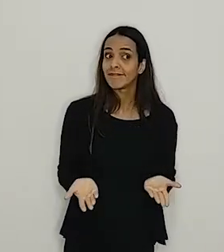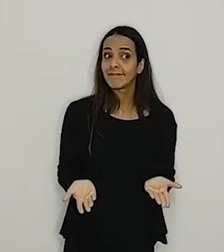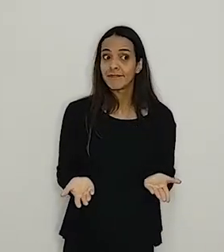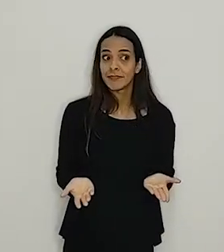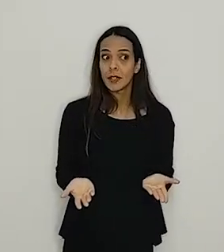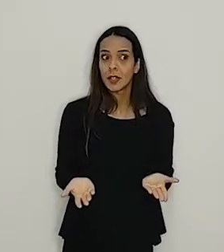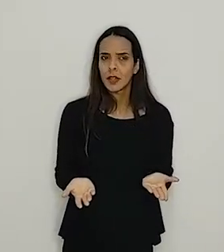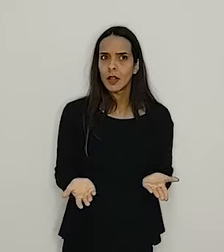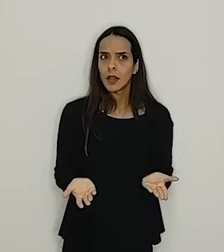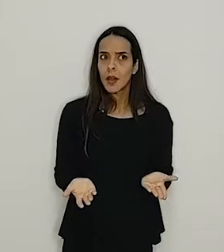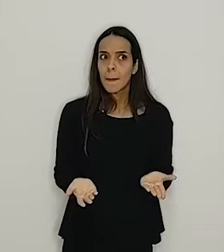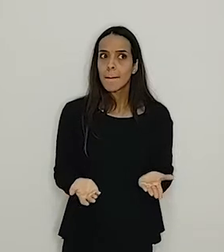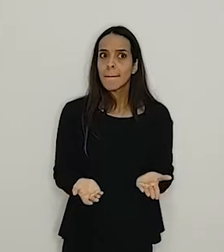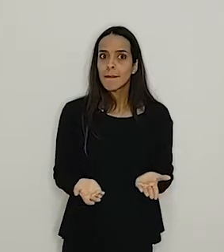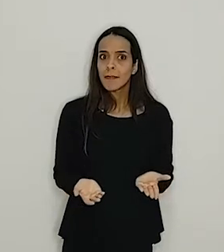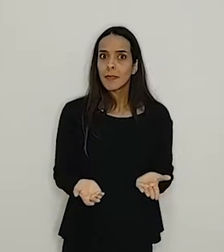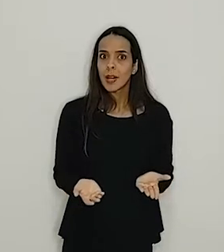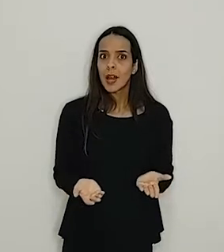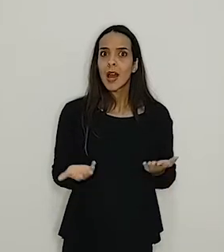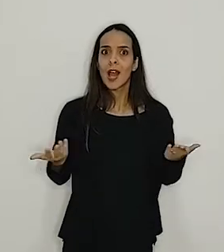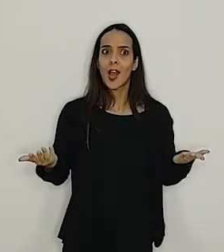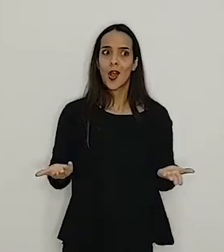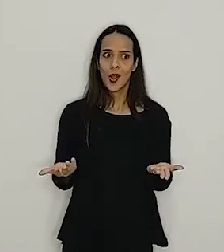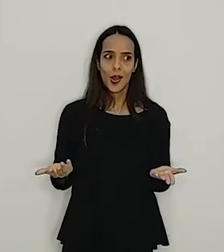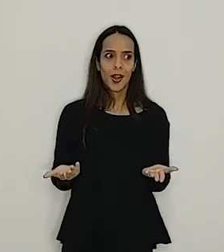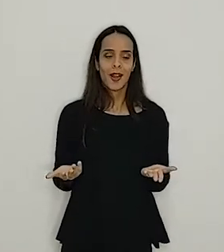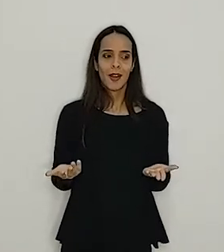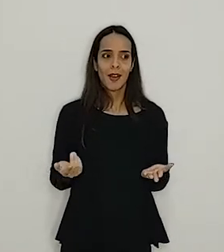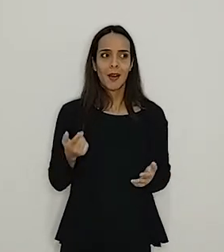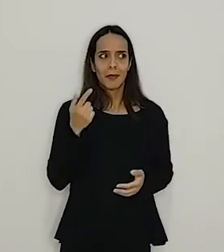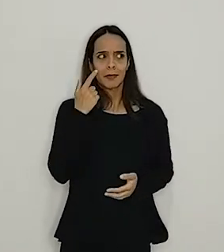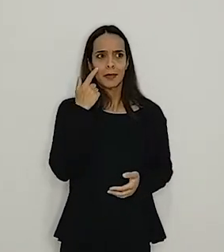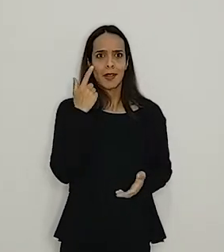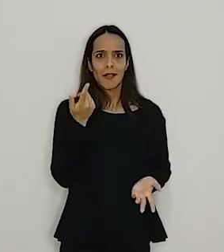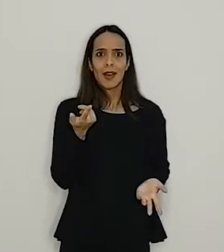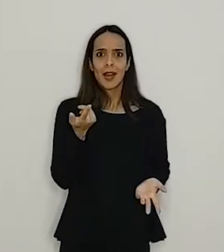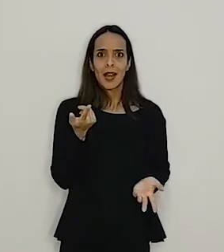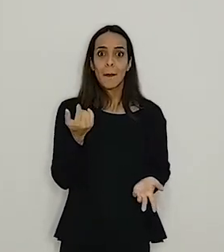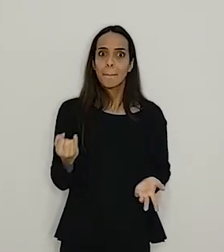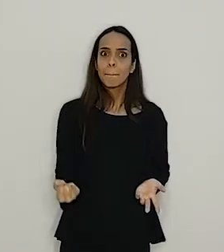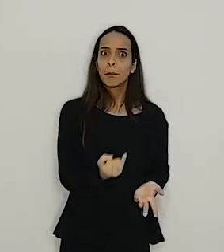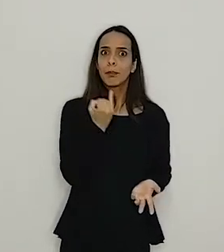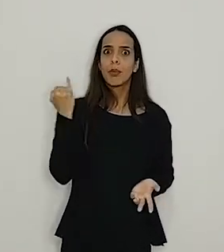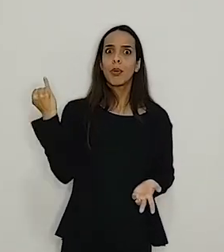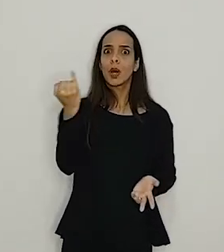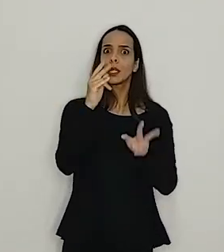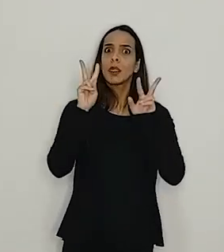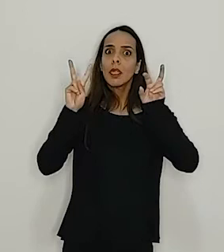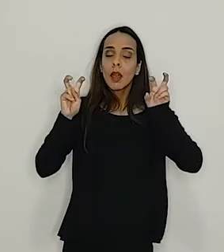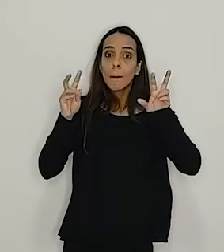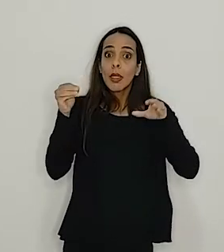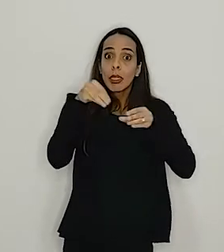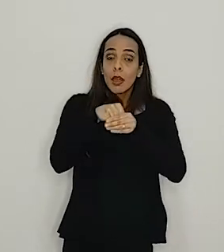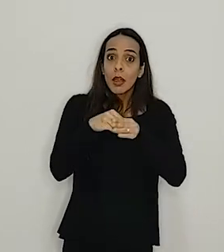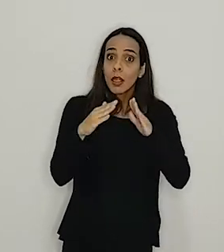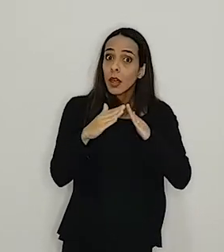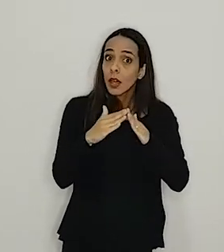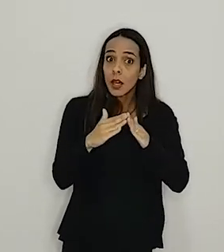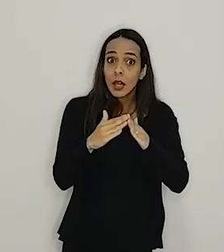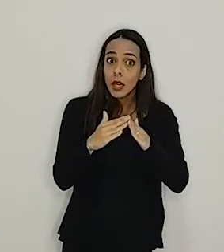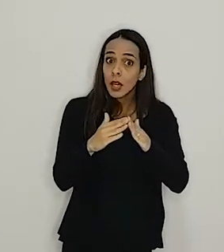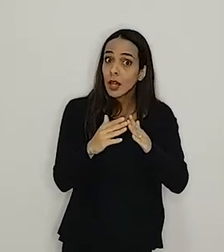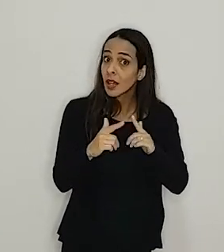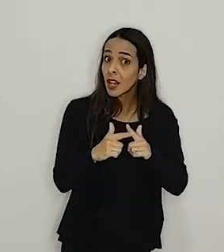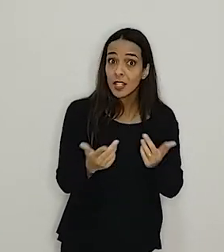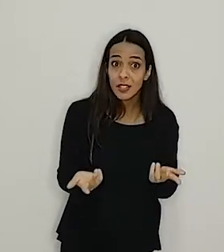Ou seja, mais do que nunca se faz pertinente falar sobre esse assunto dentro de uma igreja,